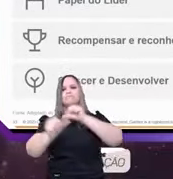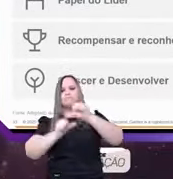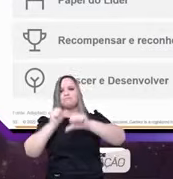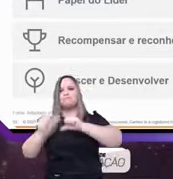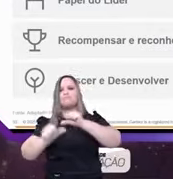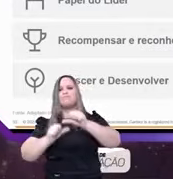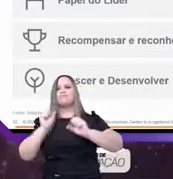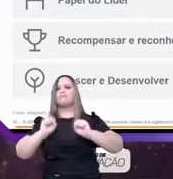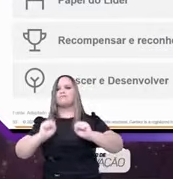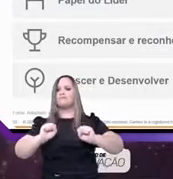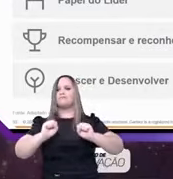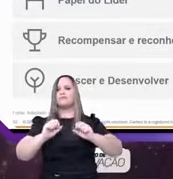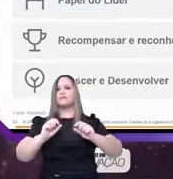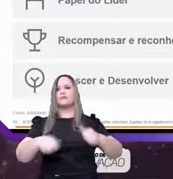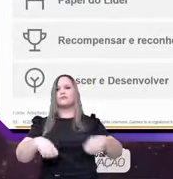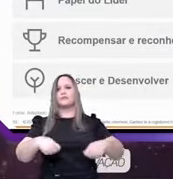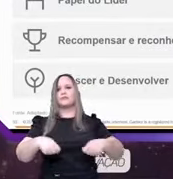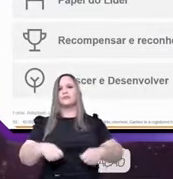às vezes dúvidas,